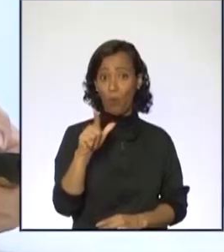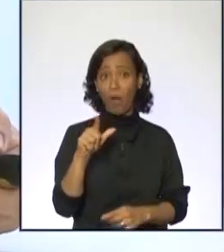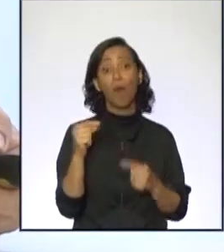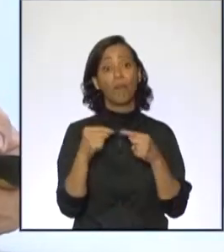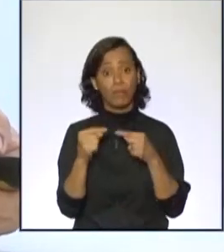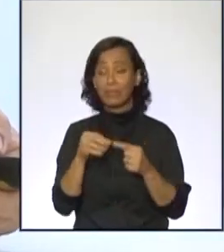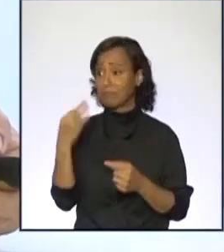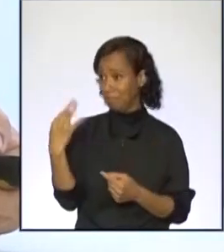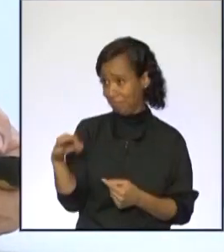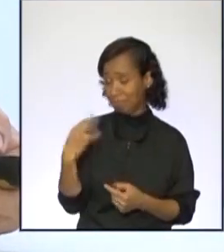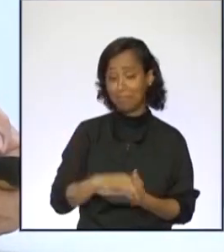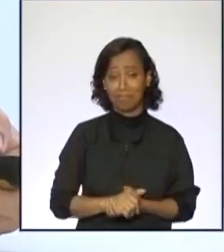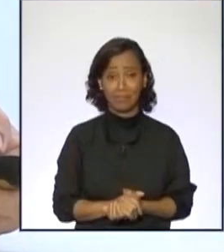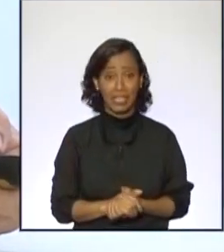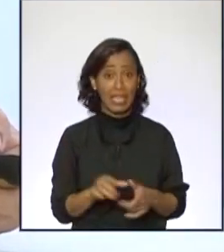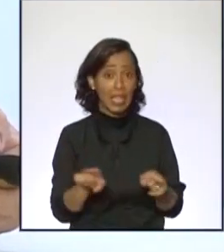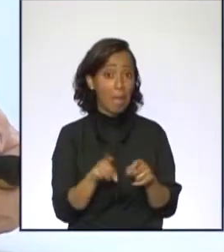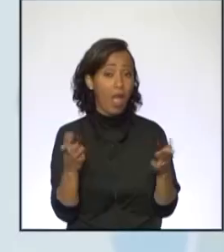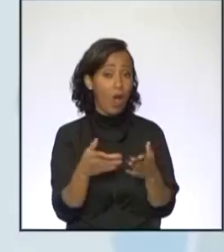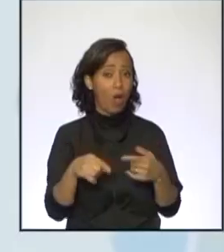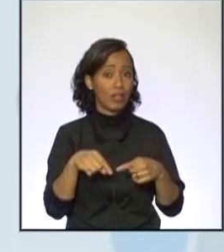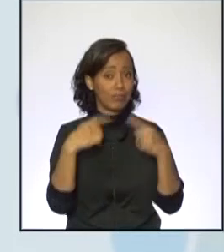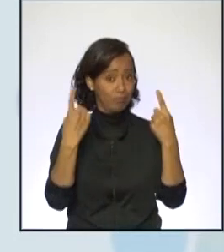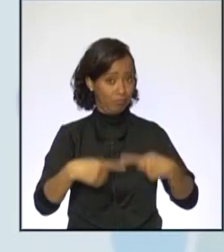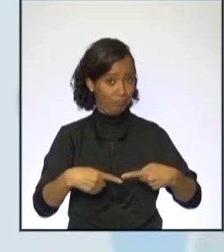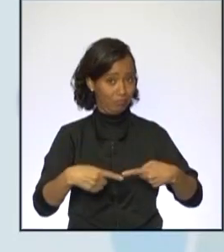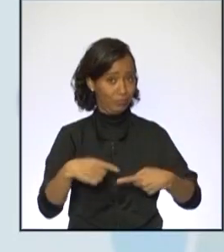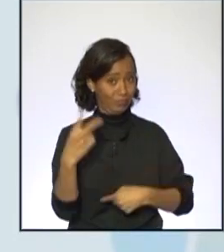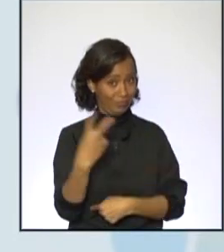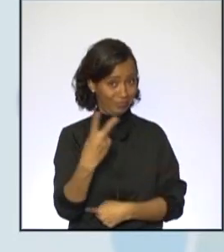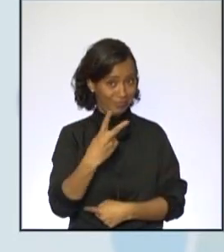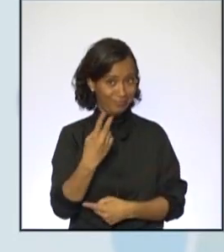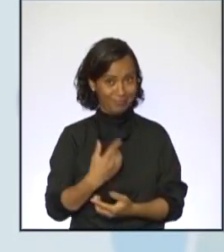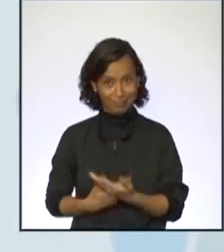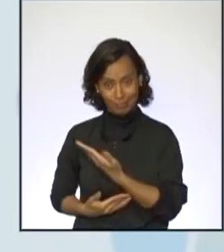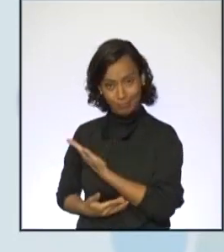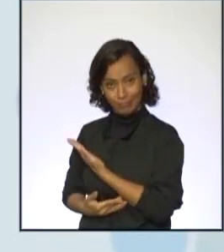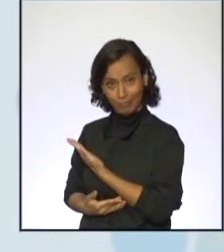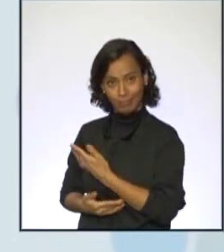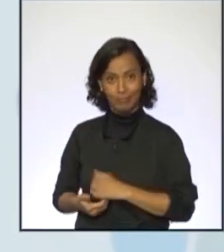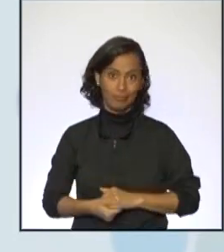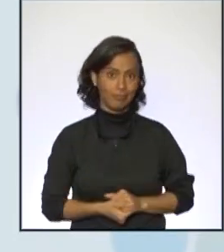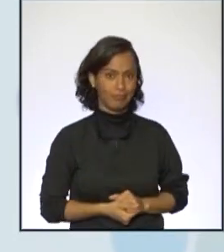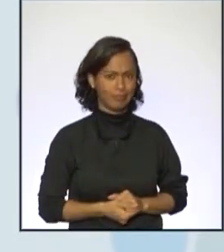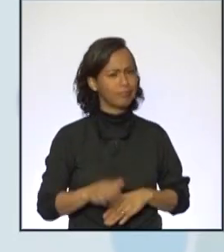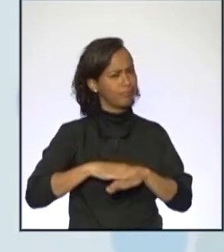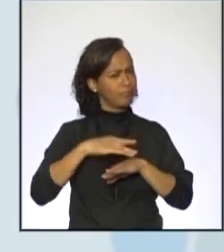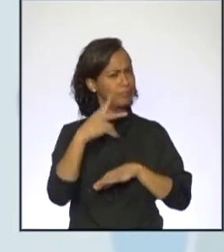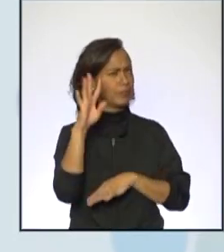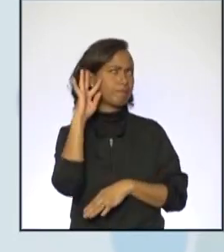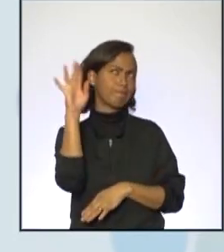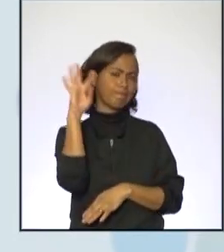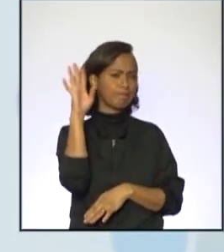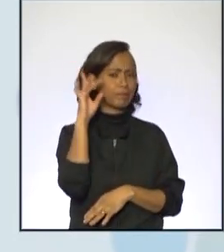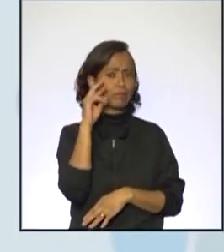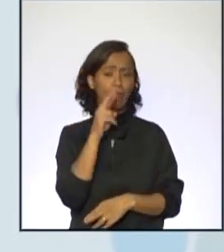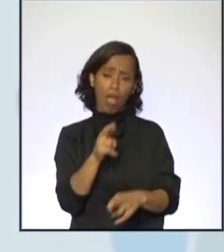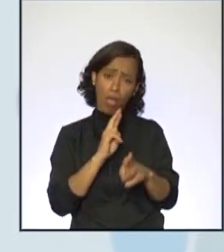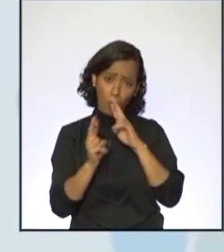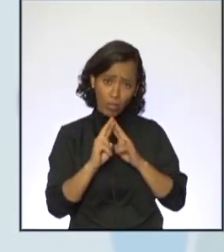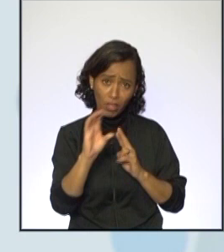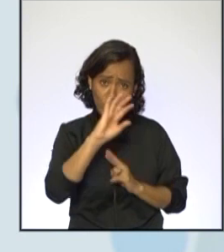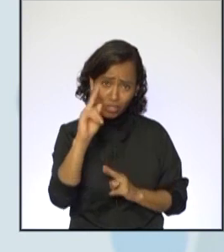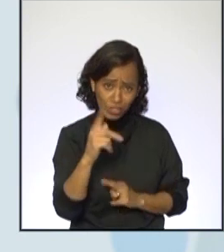na tela para vocês um segundo desafio, só que esse vai ser só para vocês pensarem, tá? Se quiserem responder no